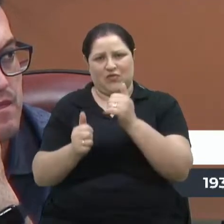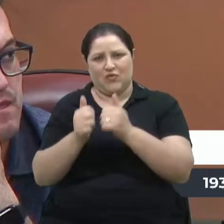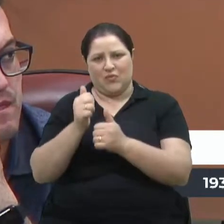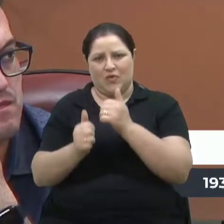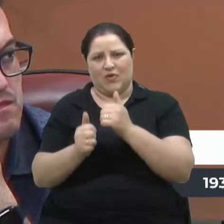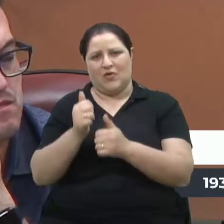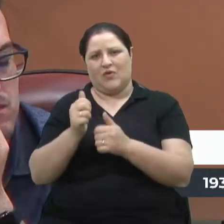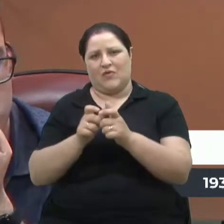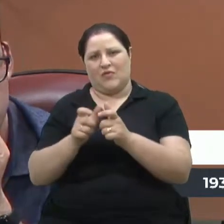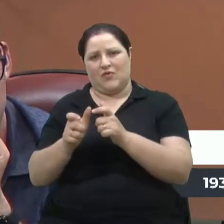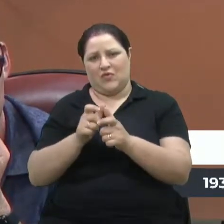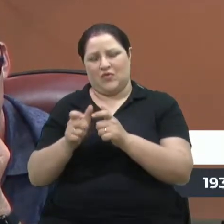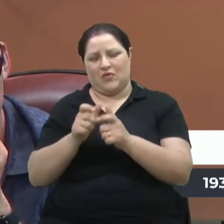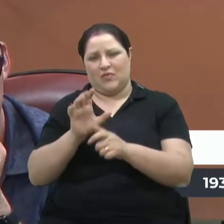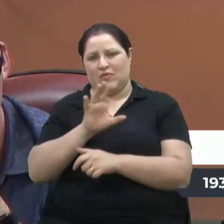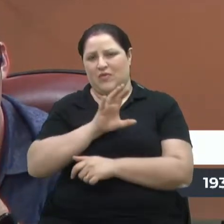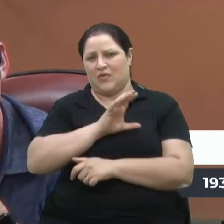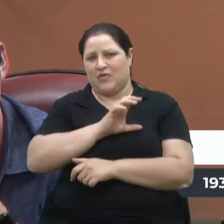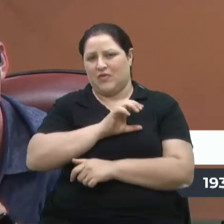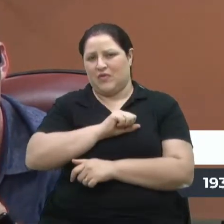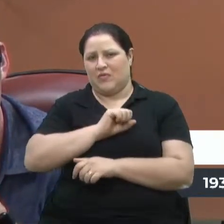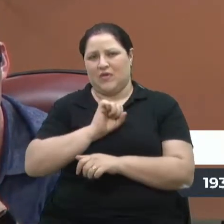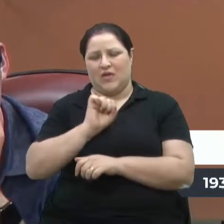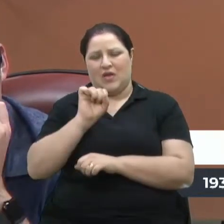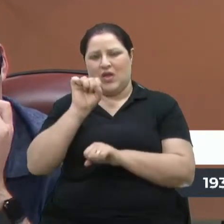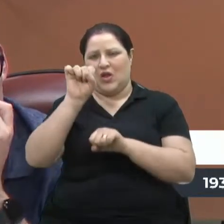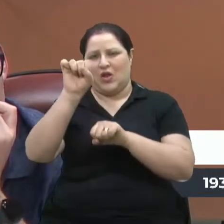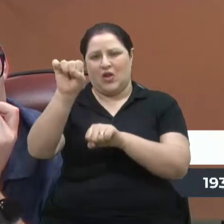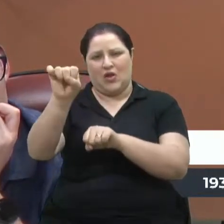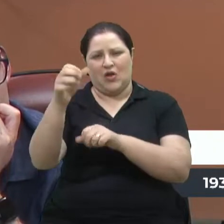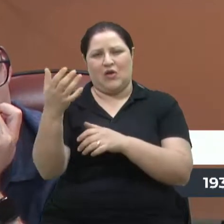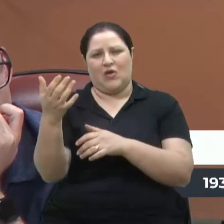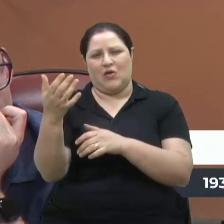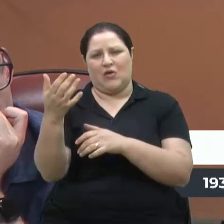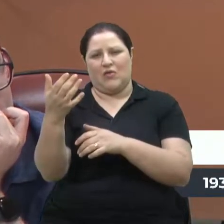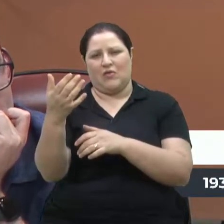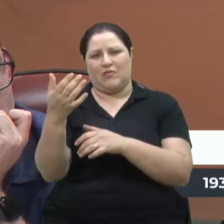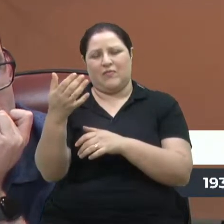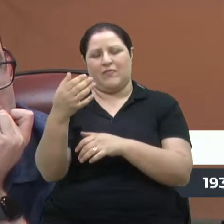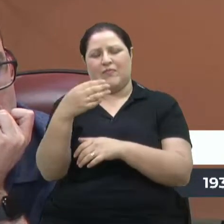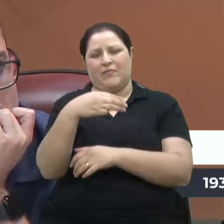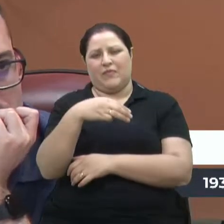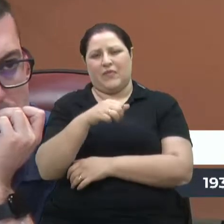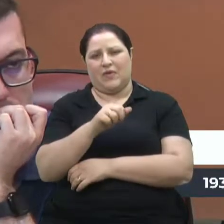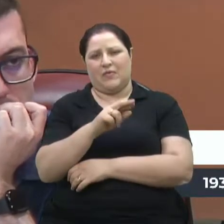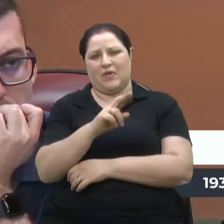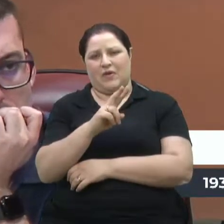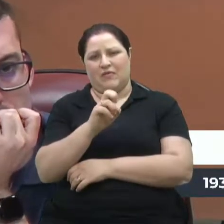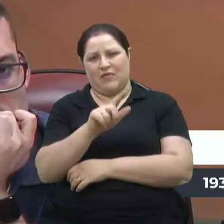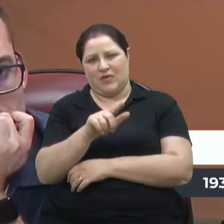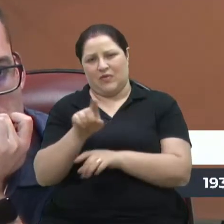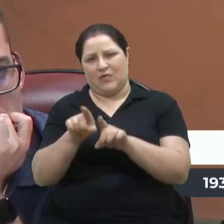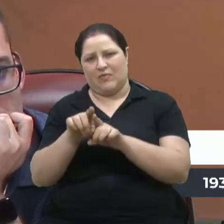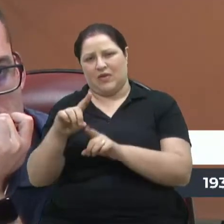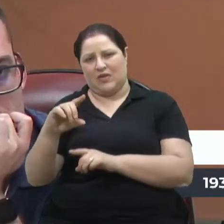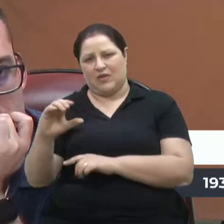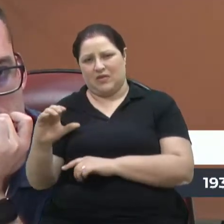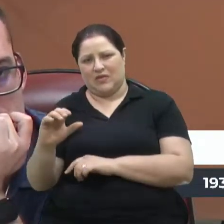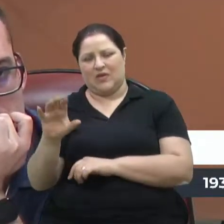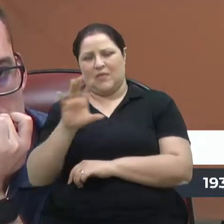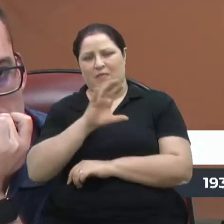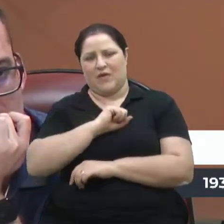videogame. Era fã do universo dos heróis, dos vilões, da Marvel e da DC. Amava crianças, amava